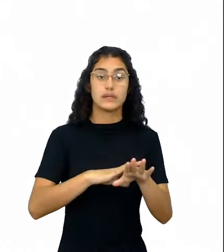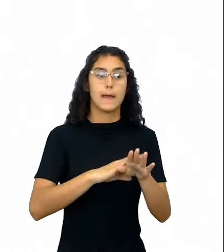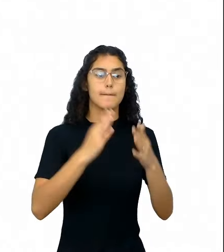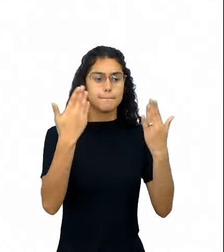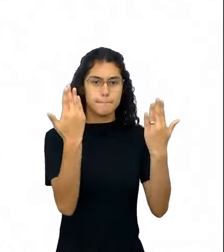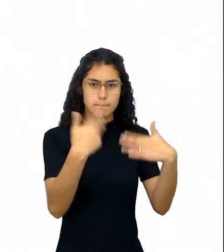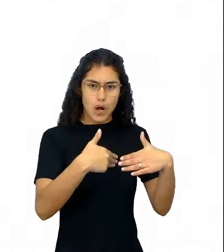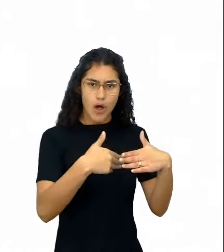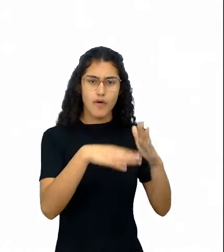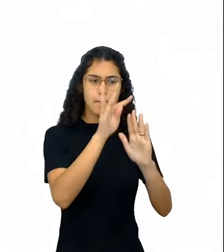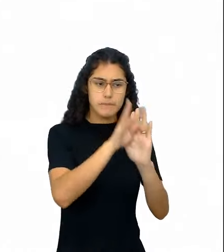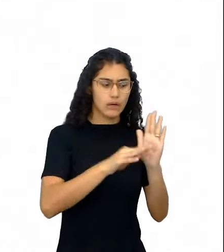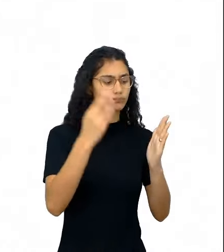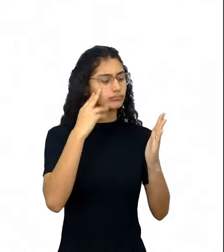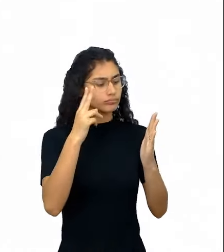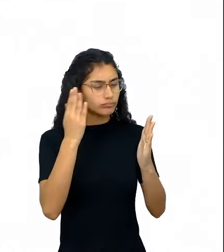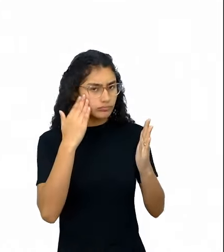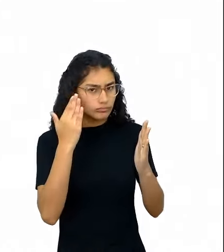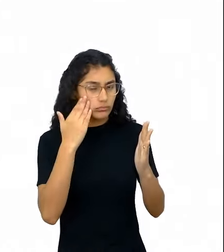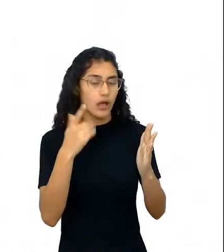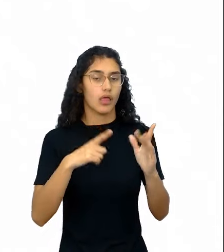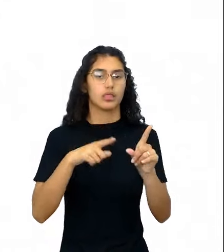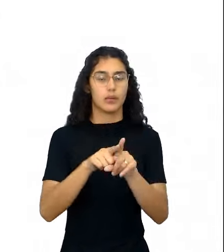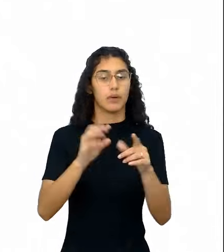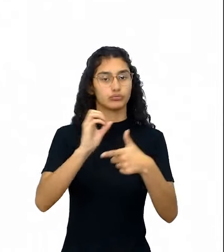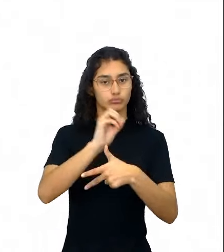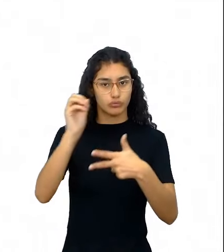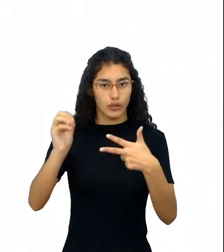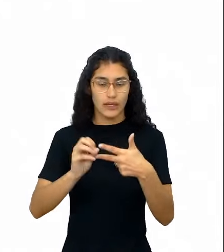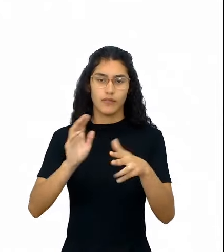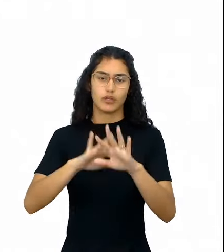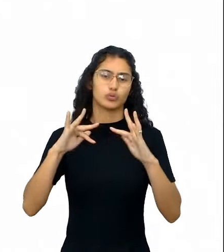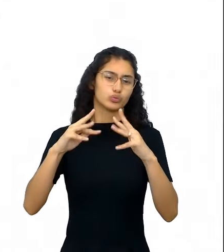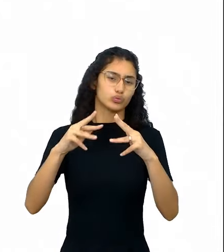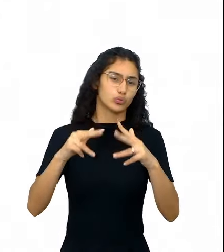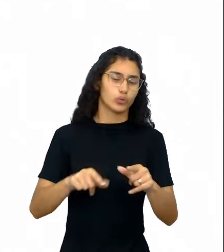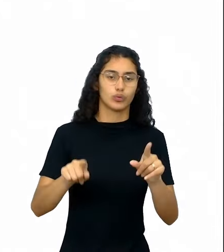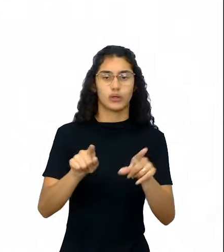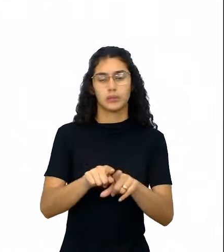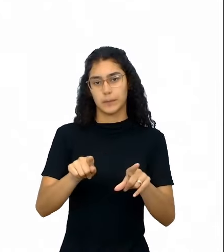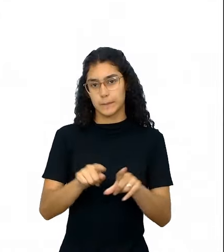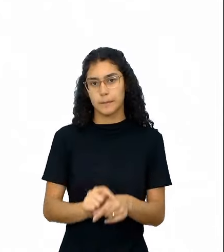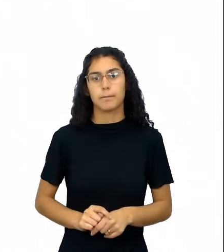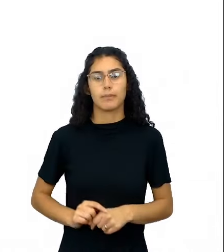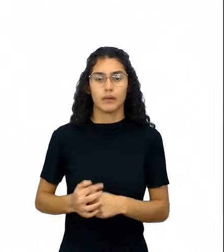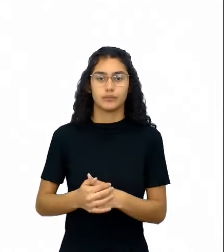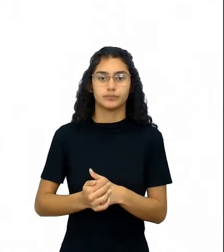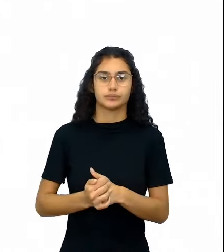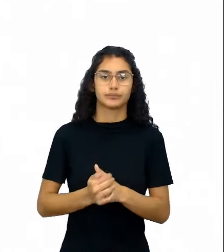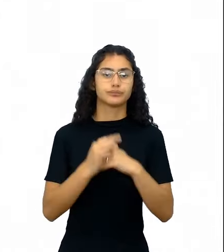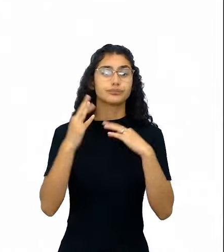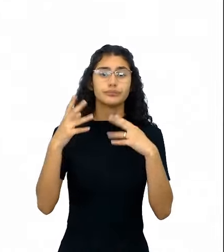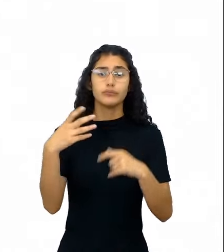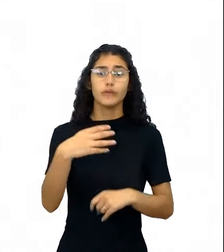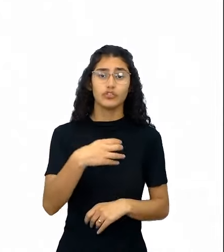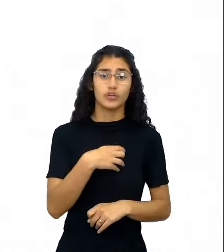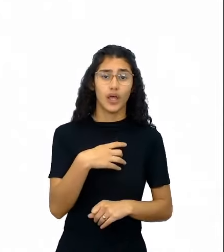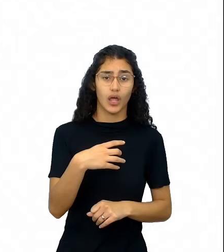texto, se dando bem nos vestibulares, se dando bem no Enem e assim por diante, fazendo gancho com todas as